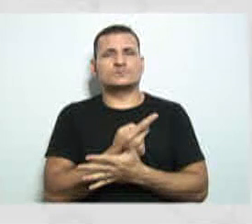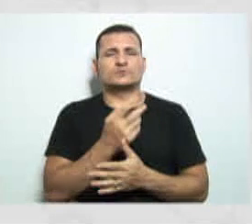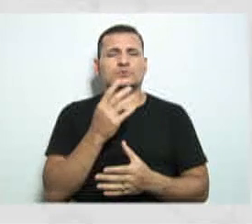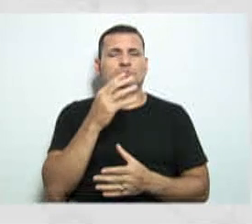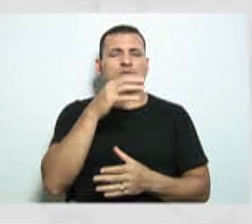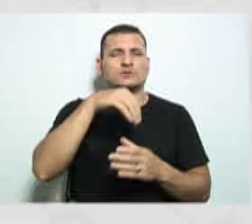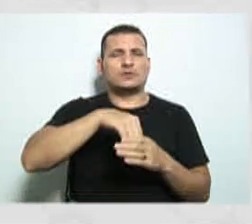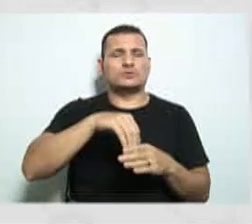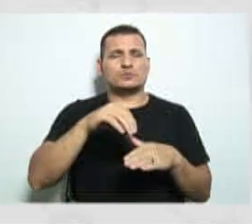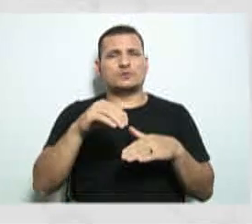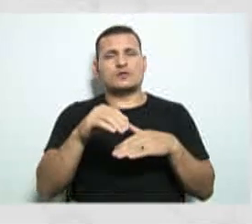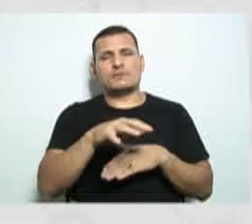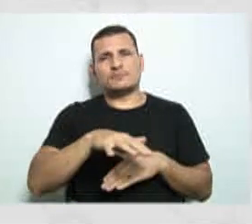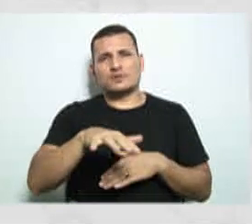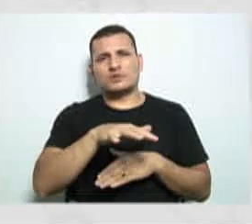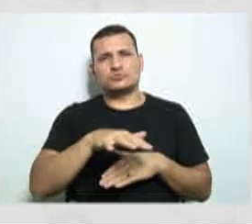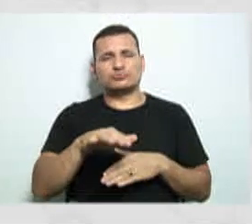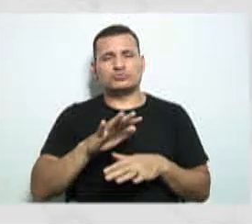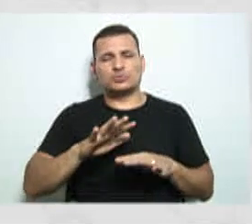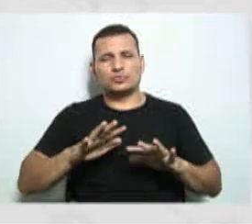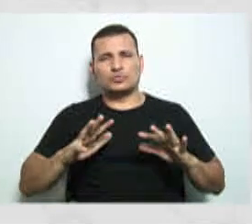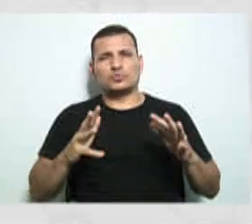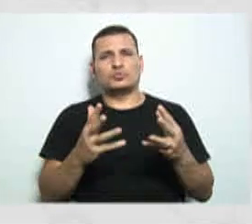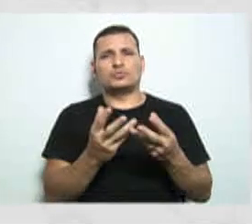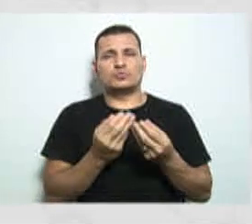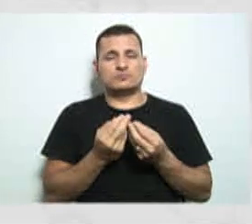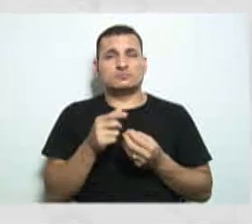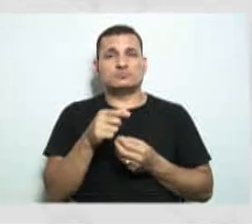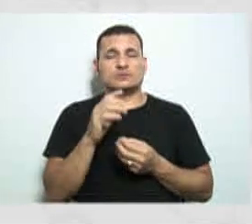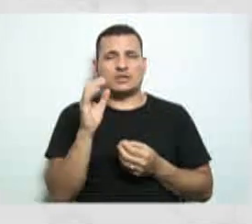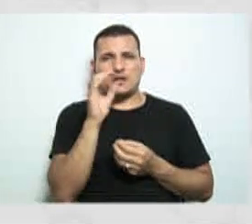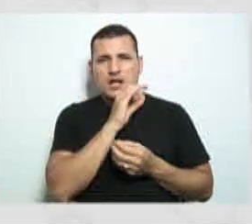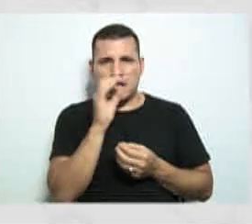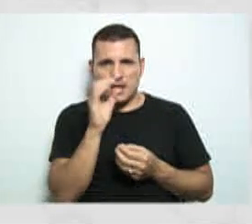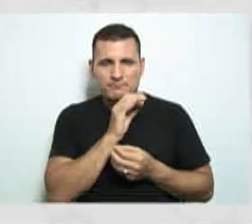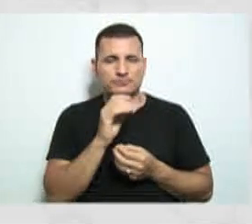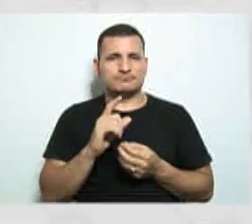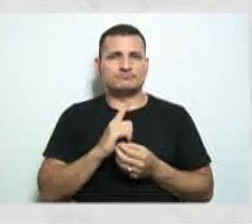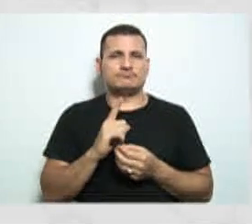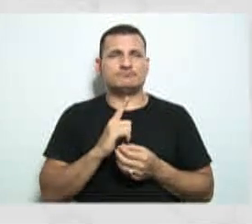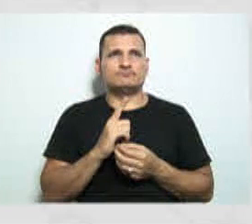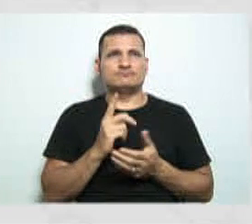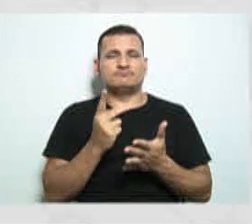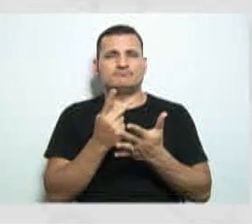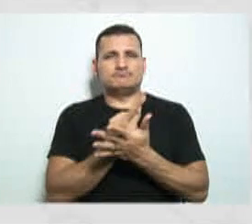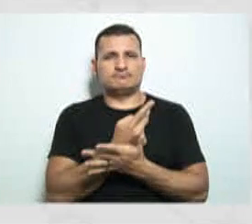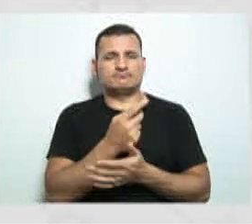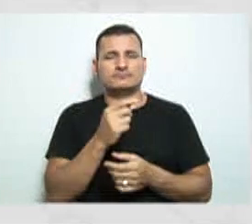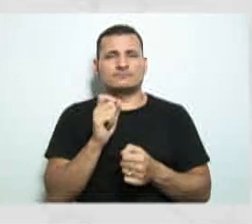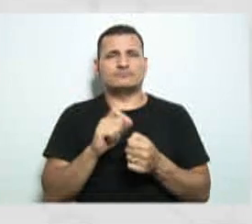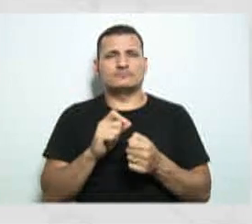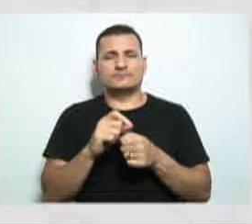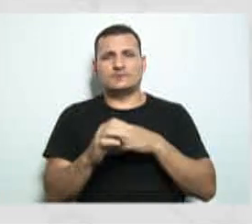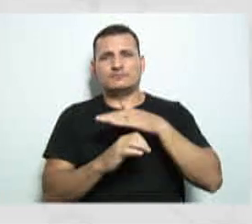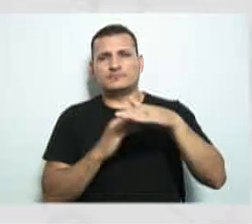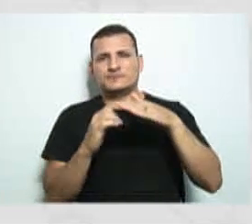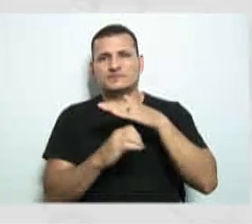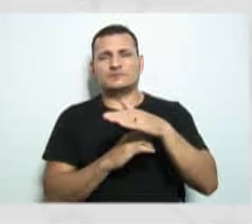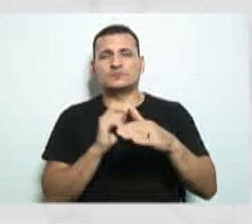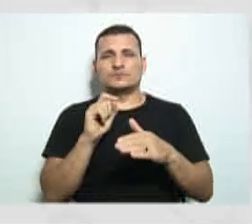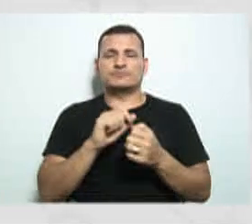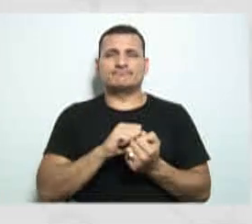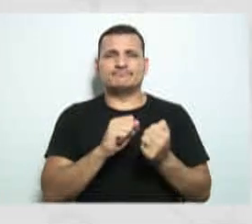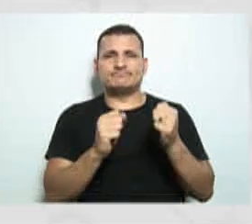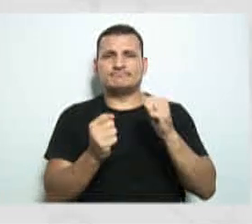claro. Elas ocorrem com extrema e intensa rapidez, fazendo com que as empresas tenham que se